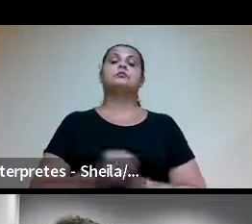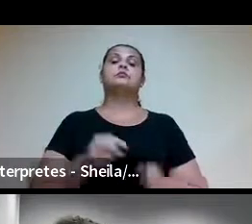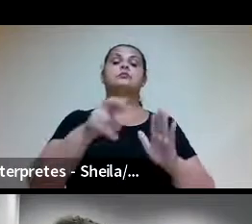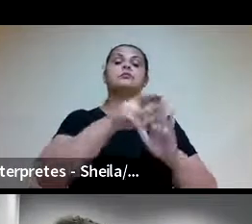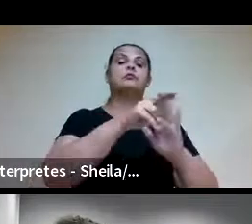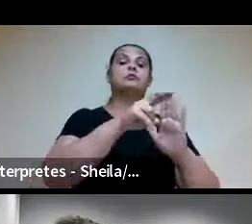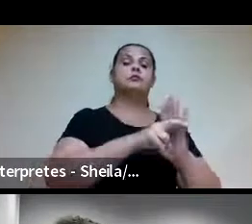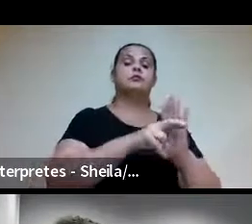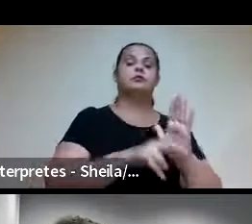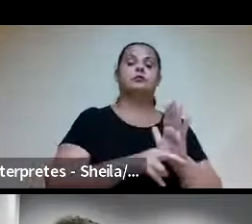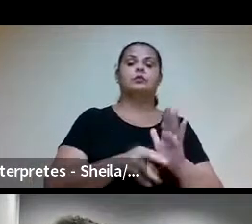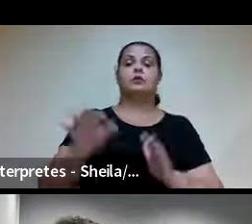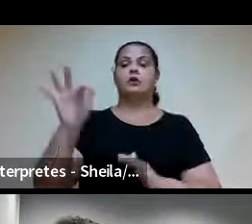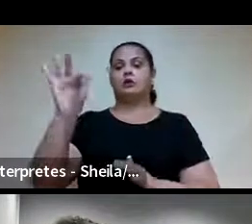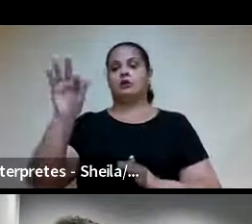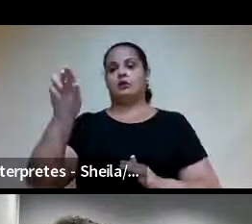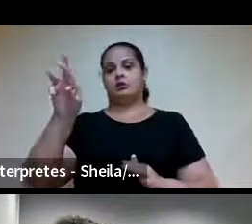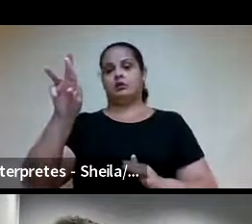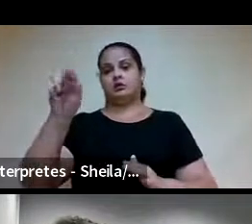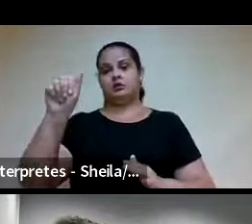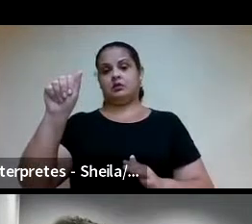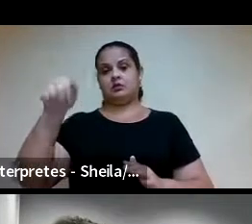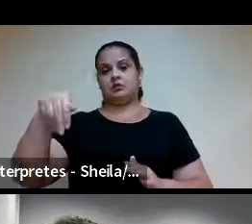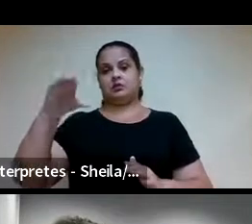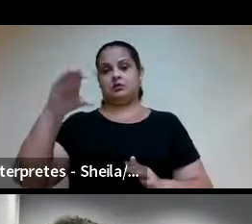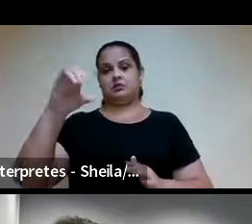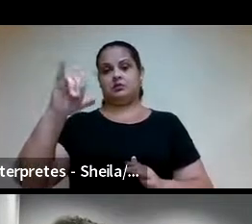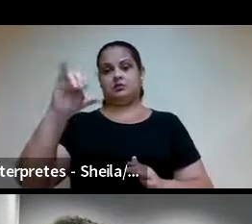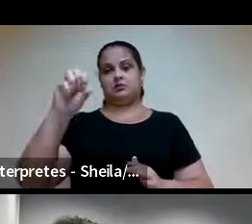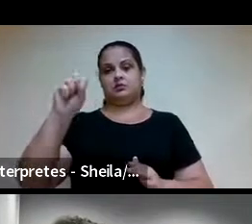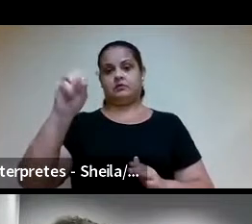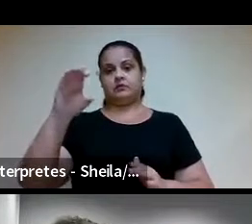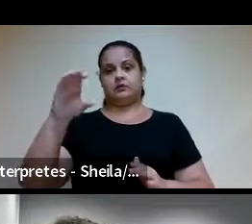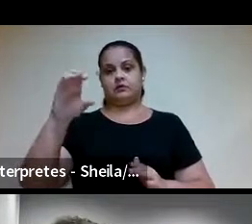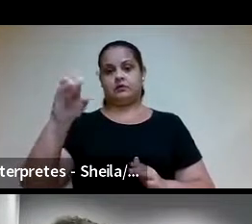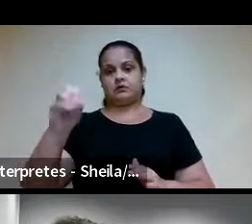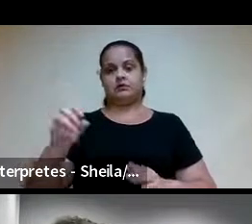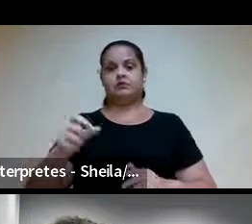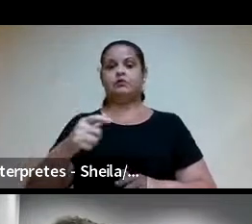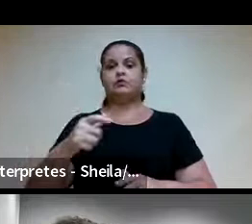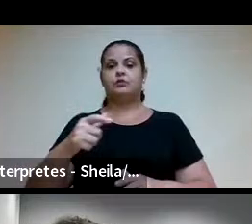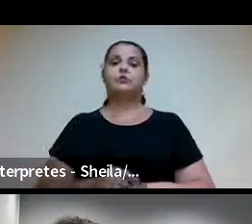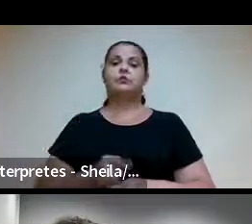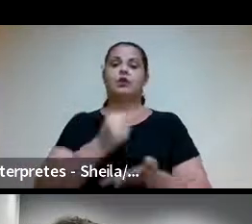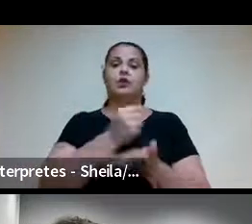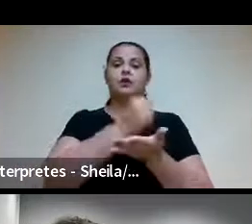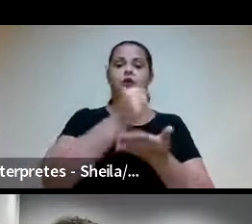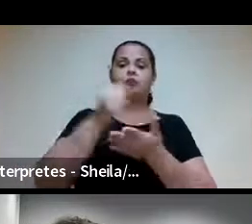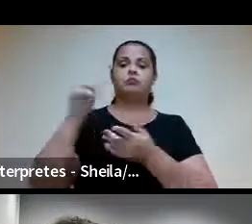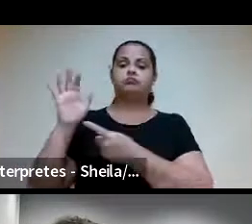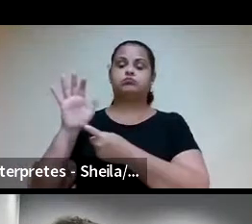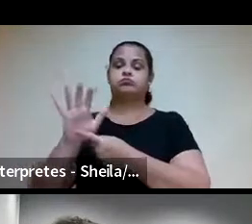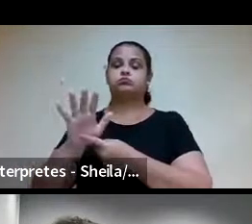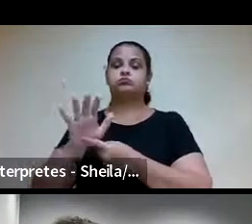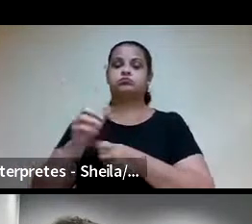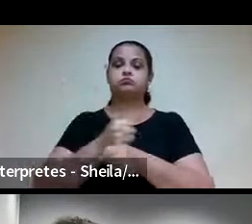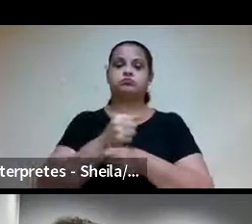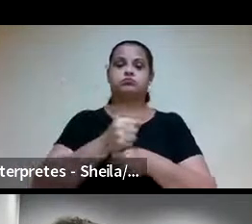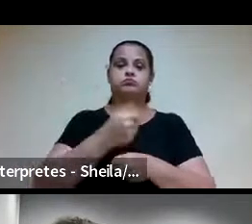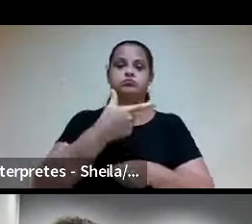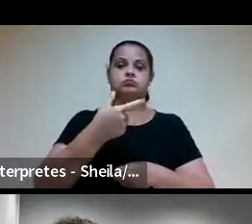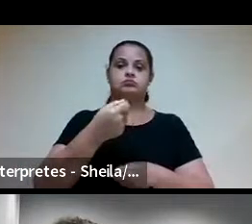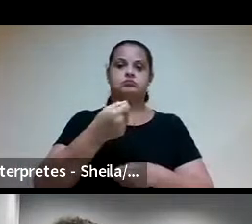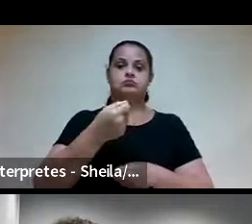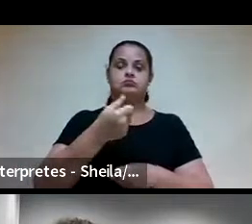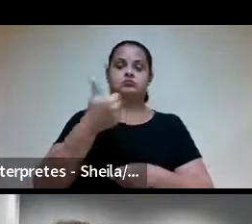Francisco Alberto Nascimento, objetivando a regularização da prestação de contas das eleições de 2018, as quais foram declaradas como não prestadas